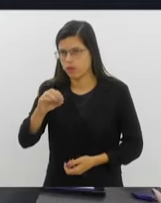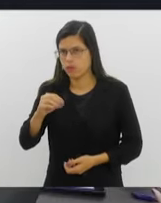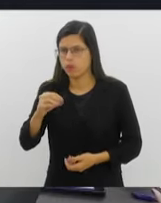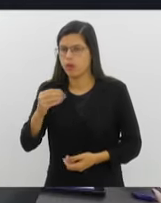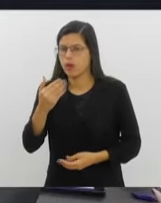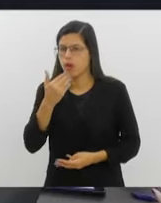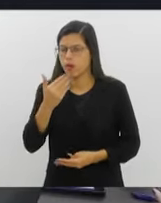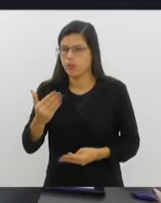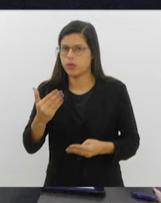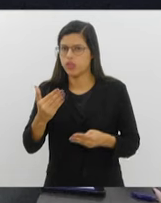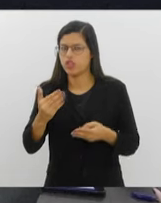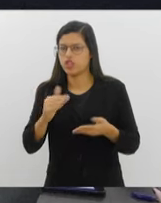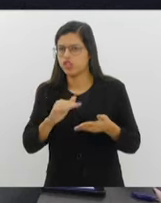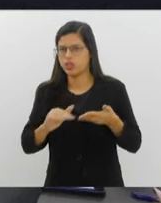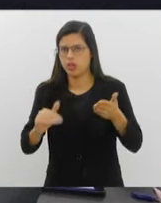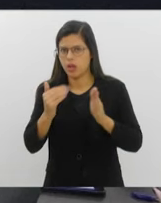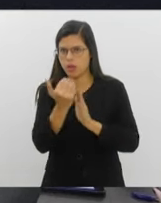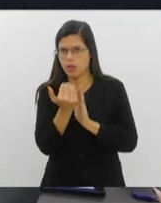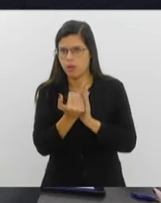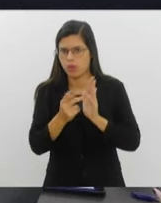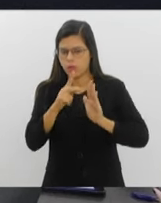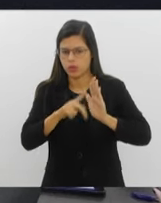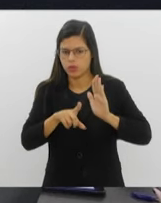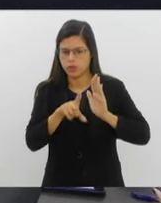pauta, pedido do autor, do projeto de lei